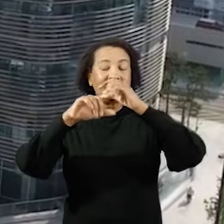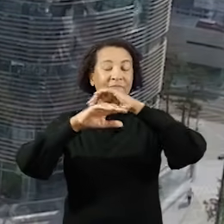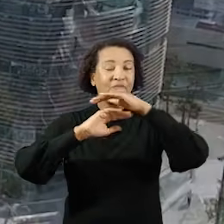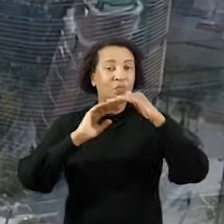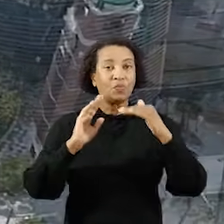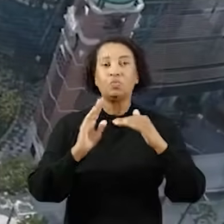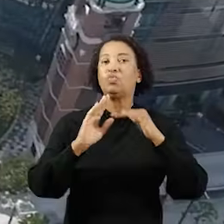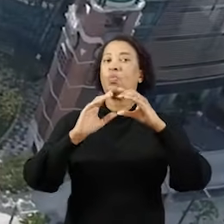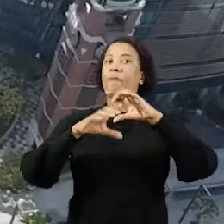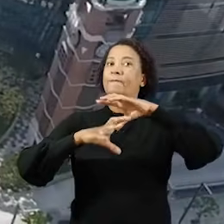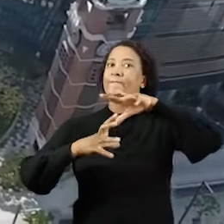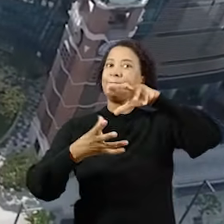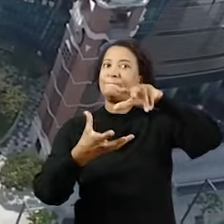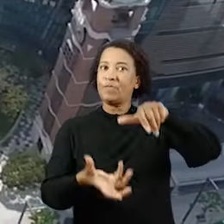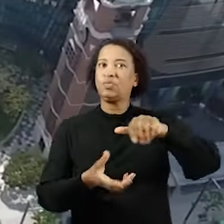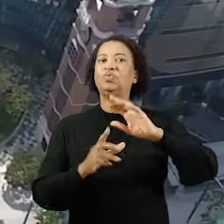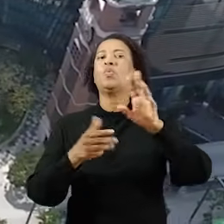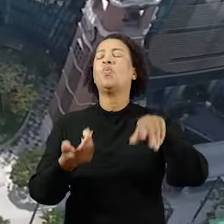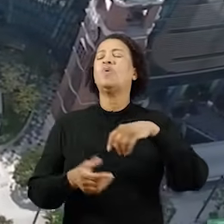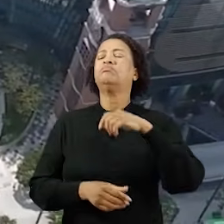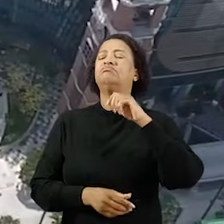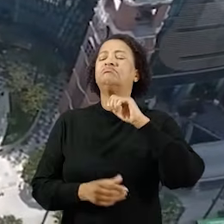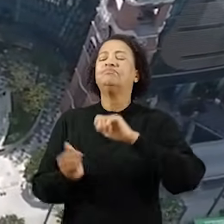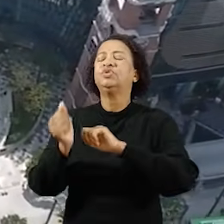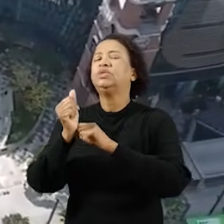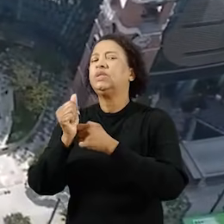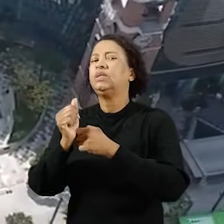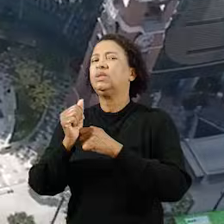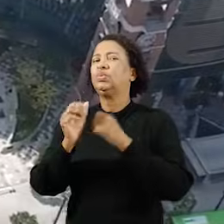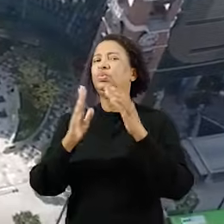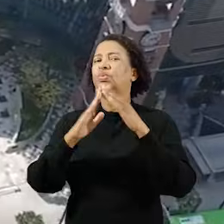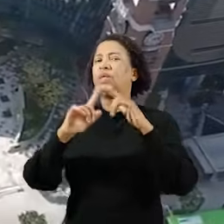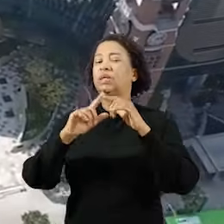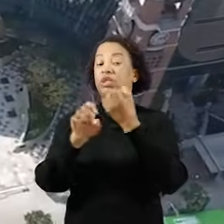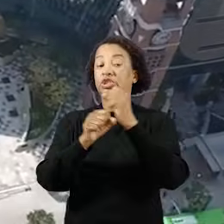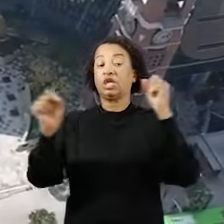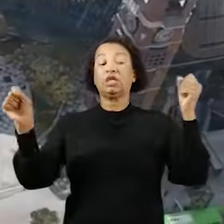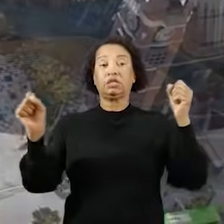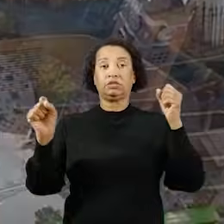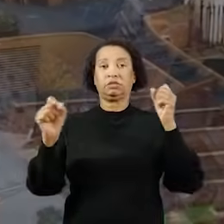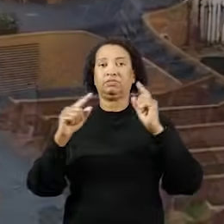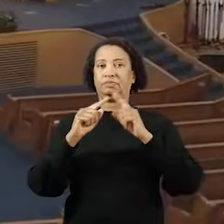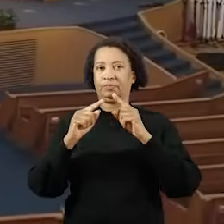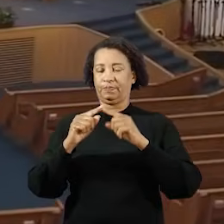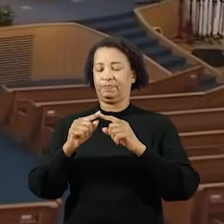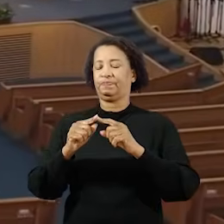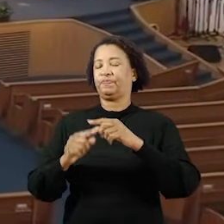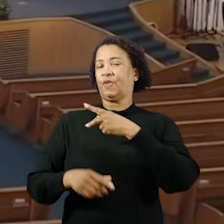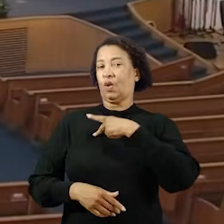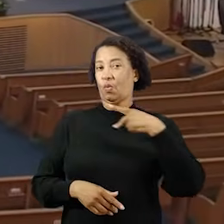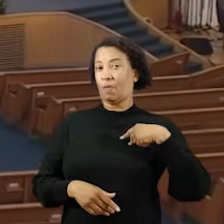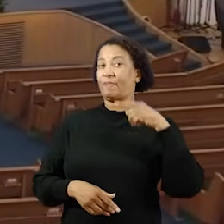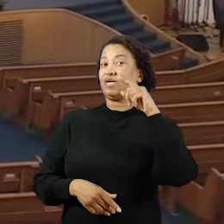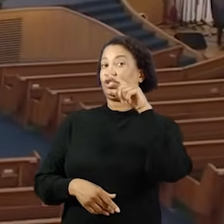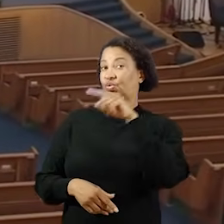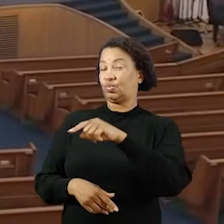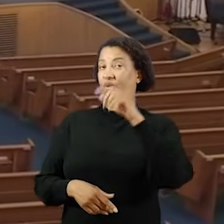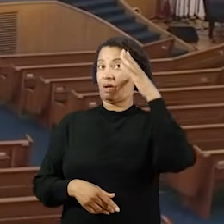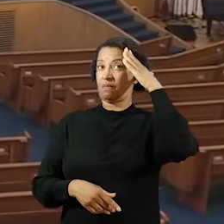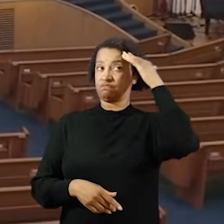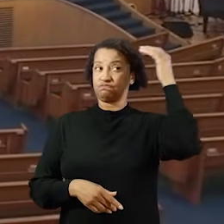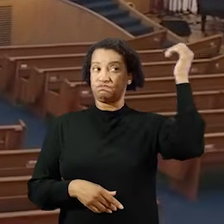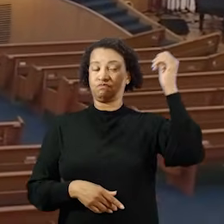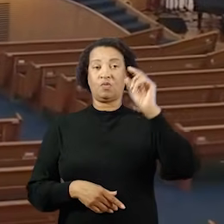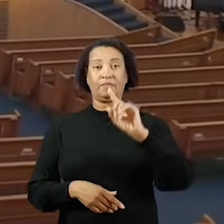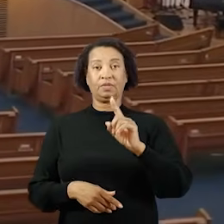membros. Qual é o segredo de uma igreja tão grande? Bom, o pastor Paul Yong-cho não é um superstar, nem o seu